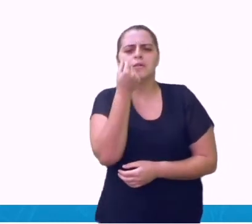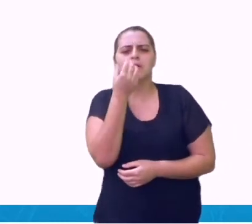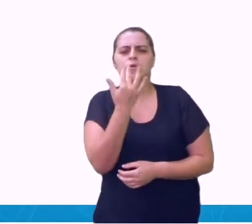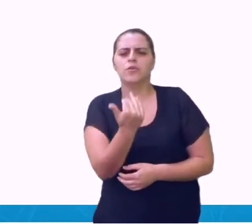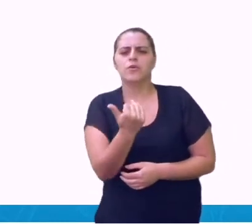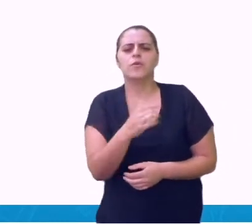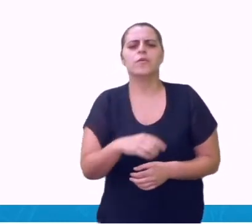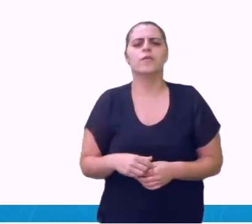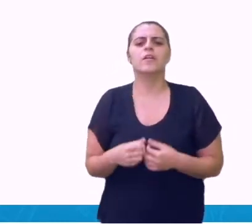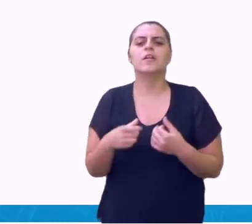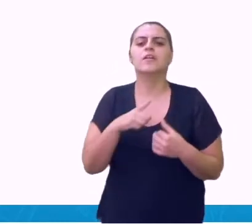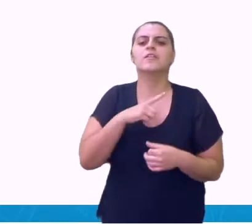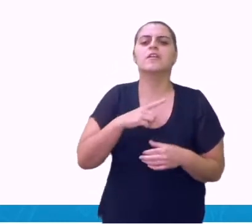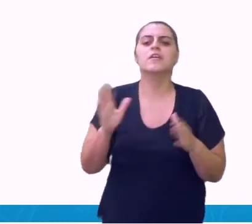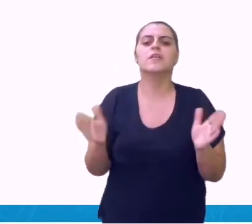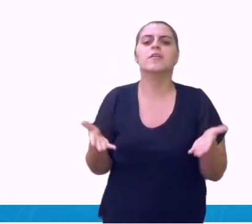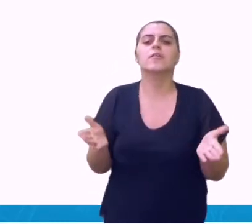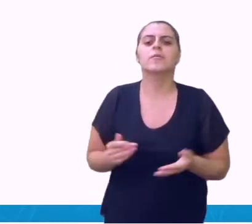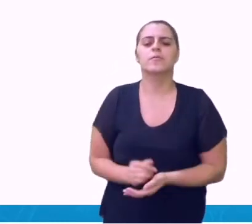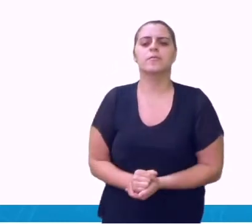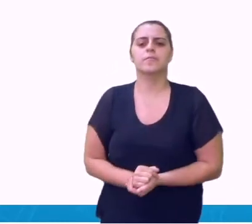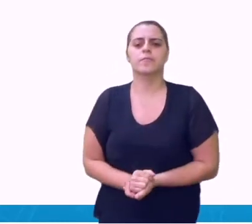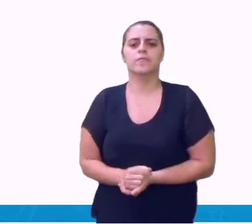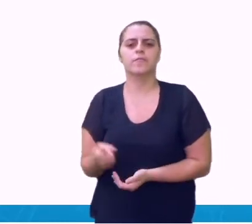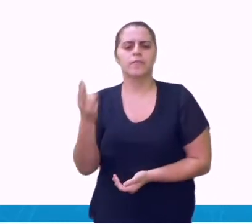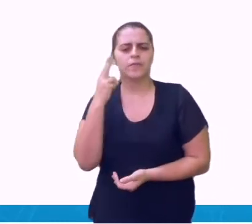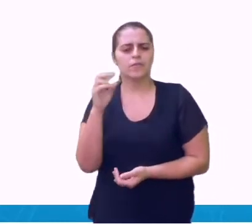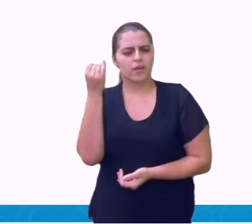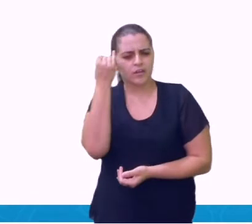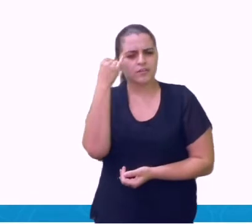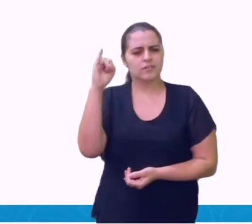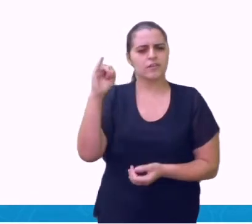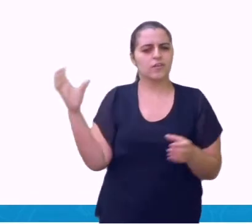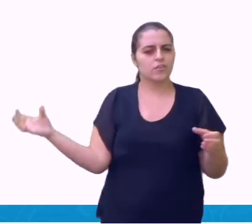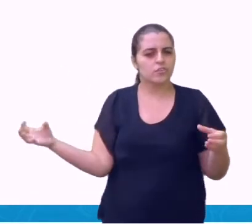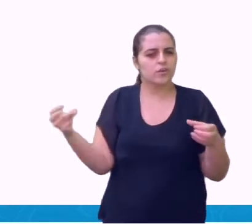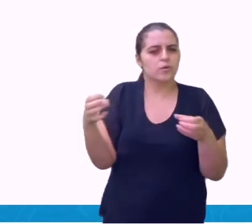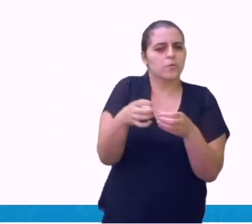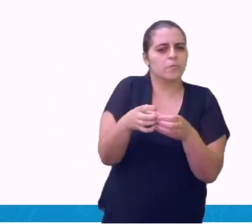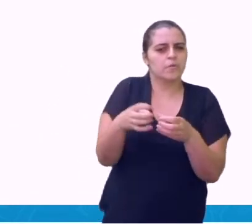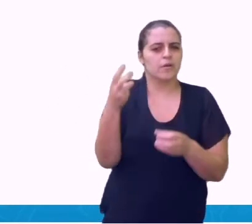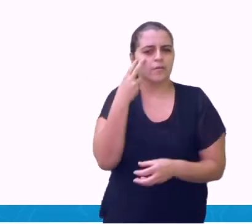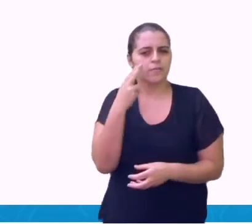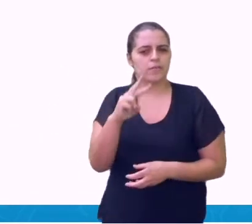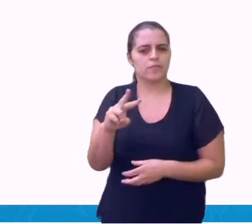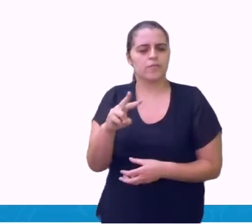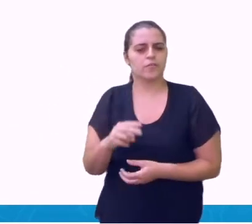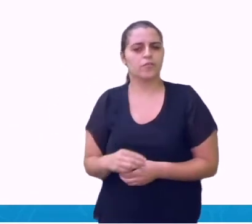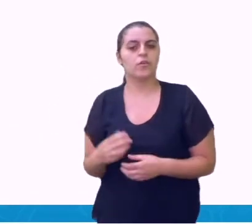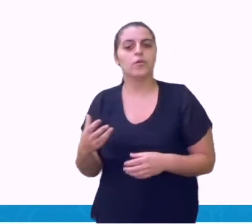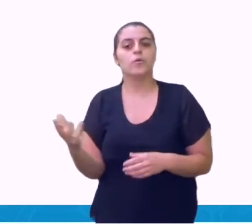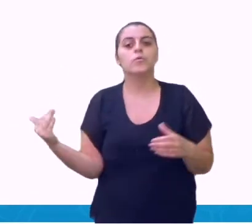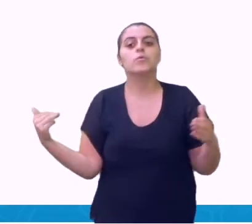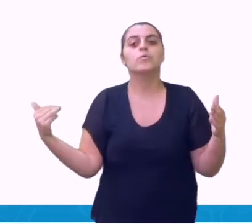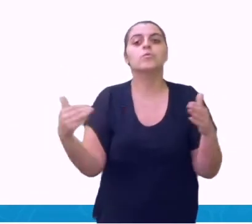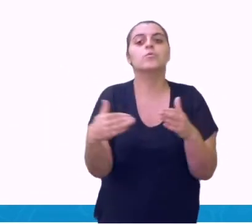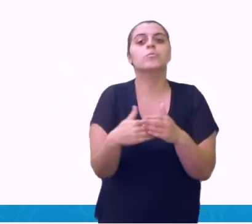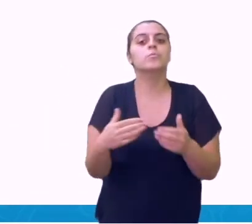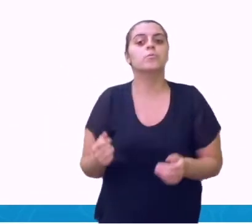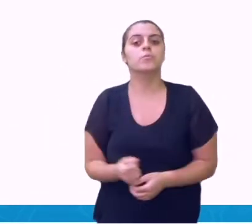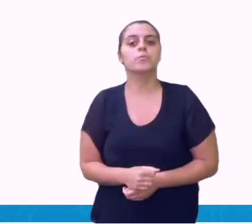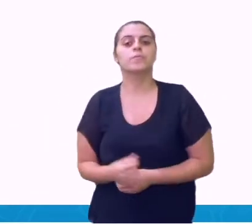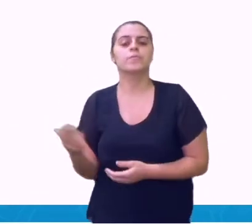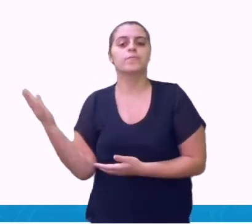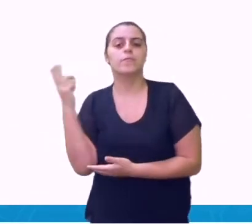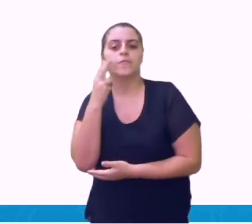cor Camila ficou? Olha para vocês verem a ideia de juntar. Qual o valor total da